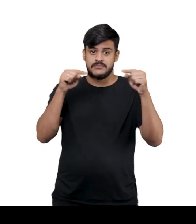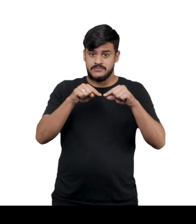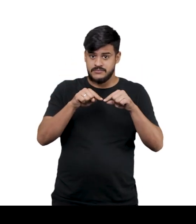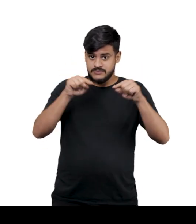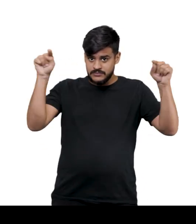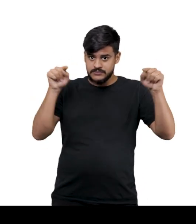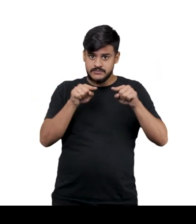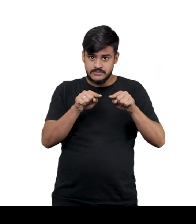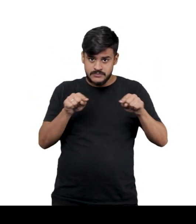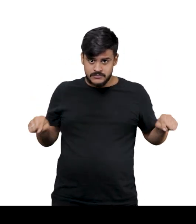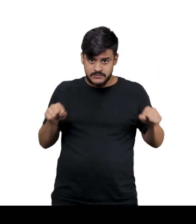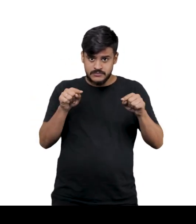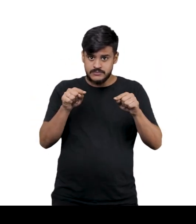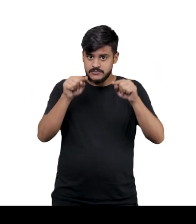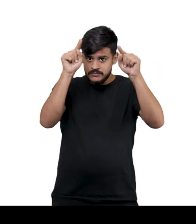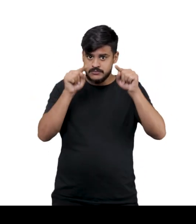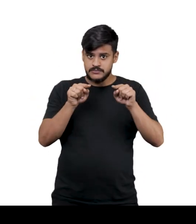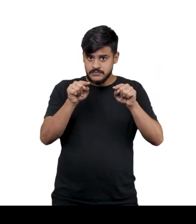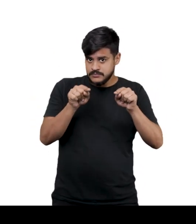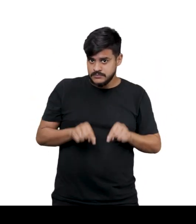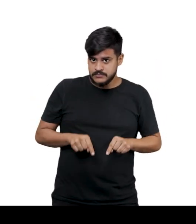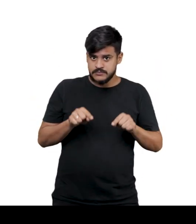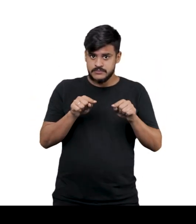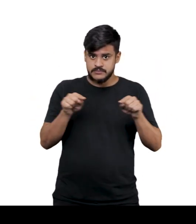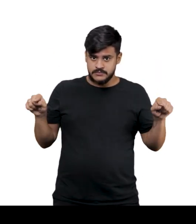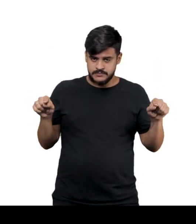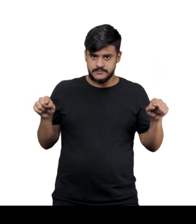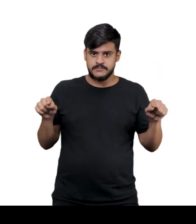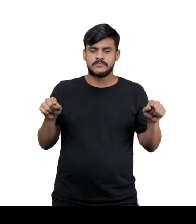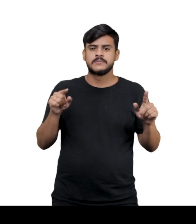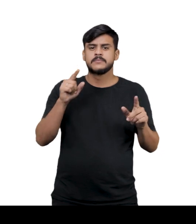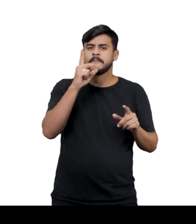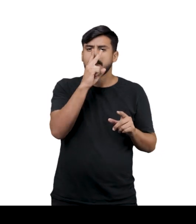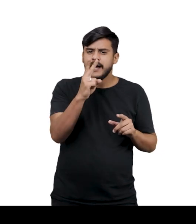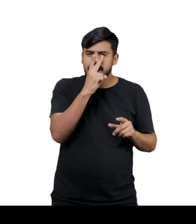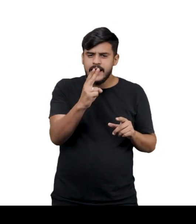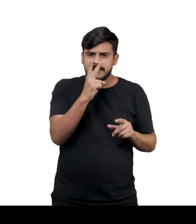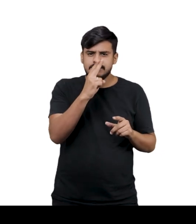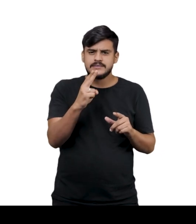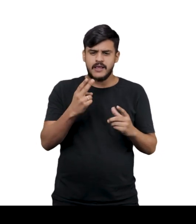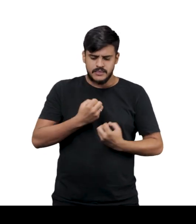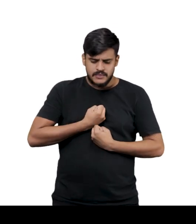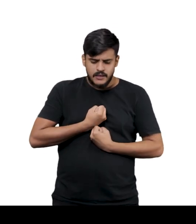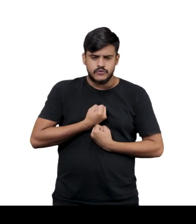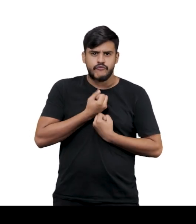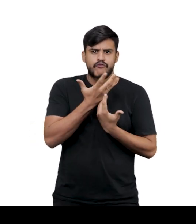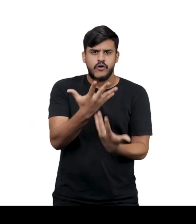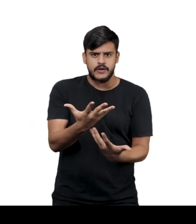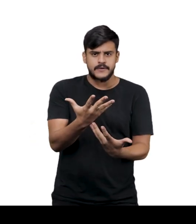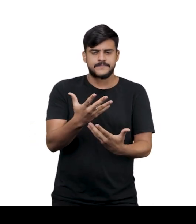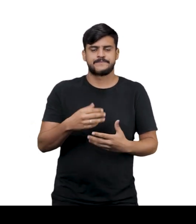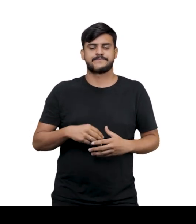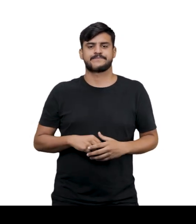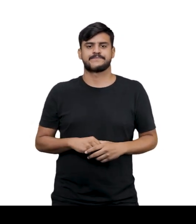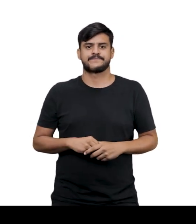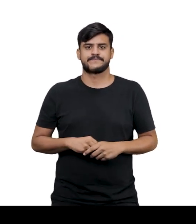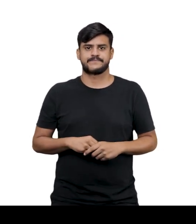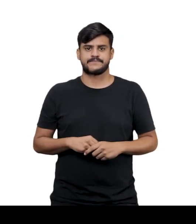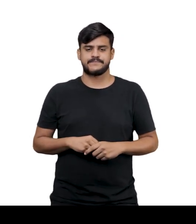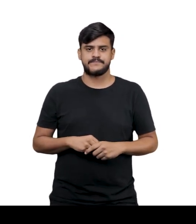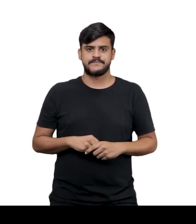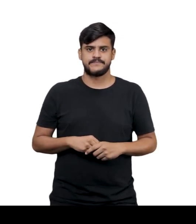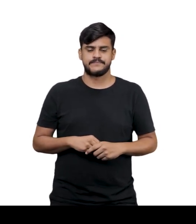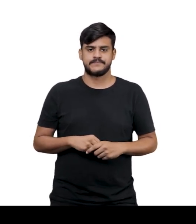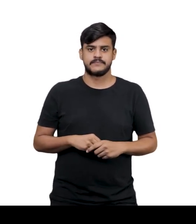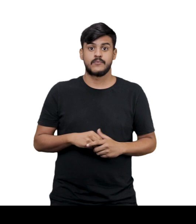diagonais simétricas criam um movimento do centro para a borda do quadro, sugerindo algo que emana de dentro para